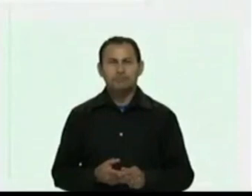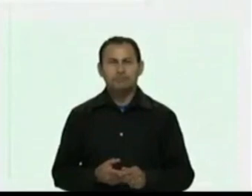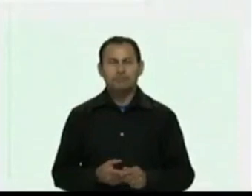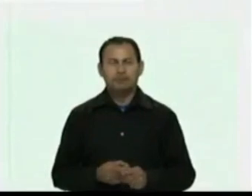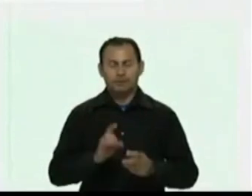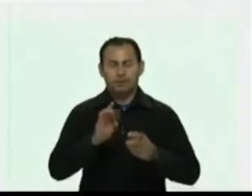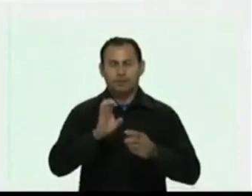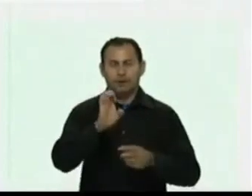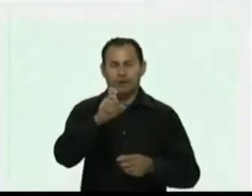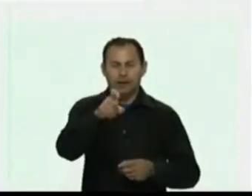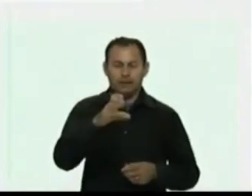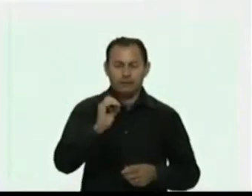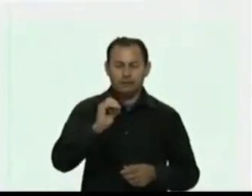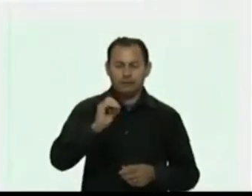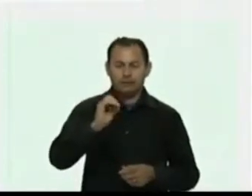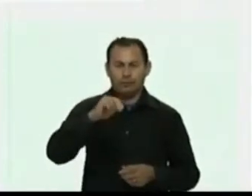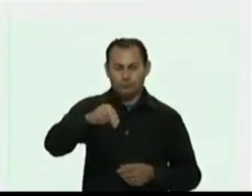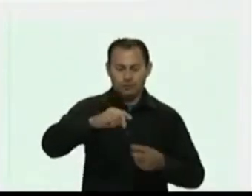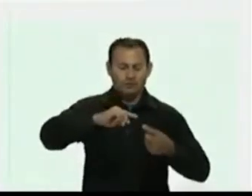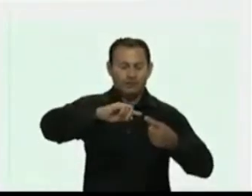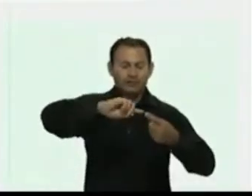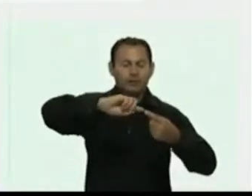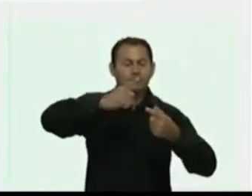Só os exons que vão